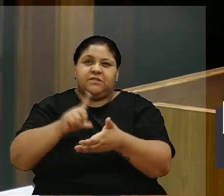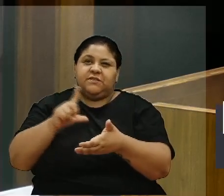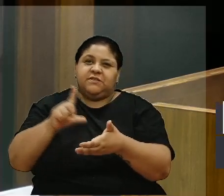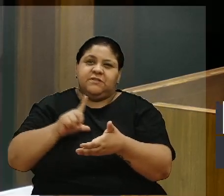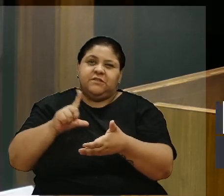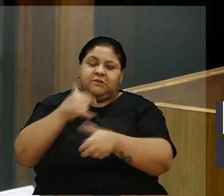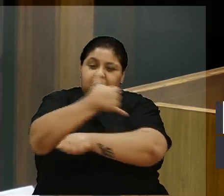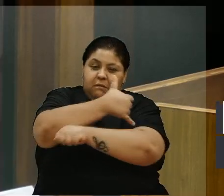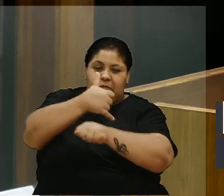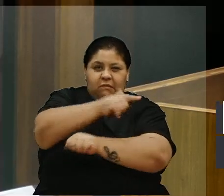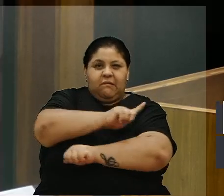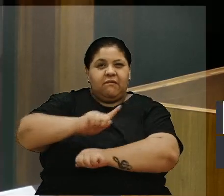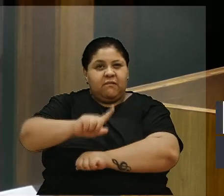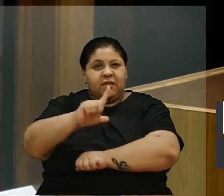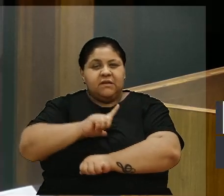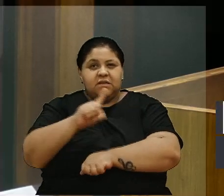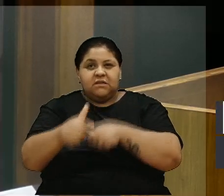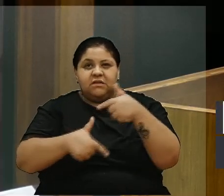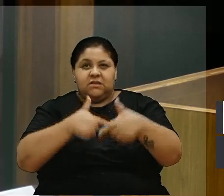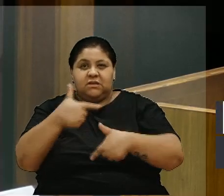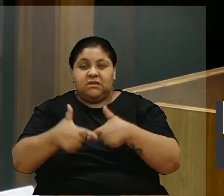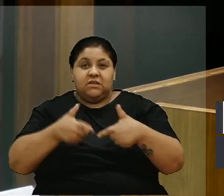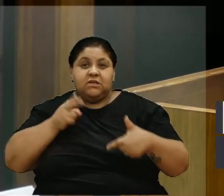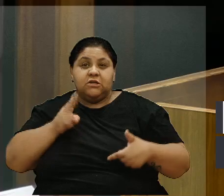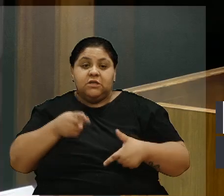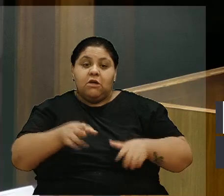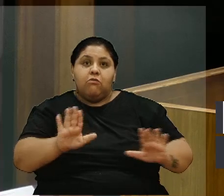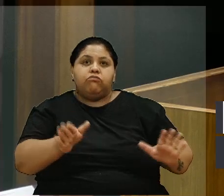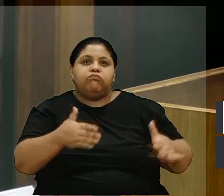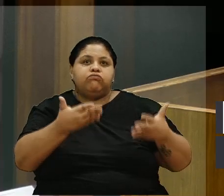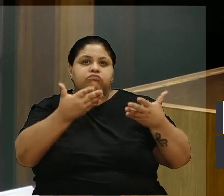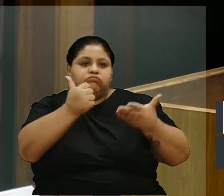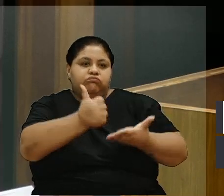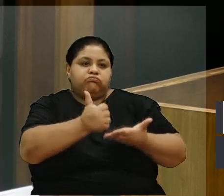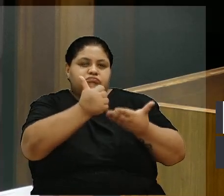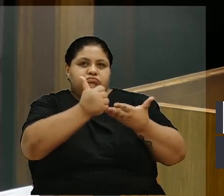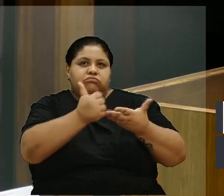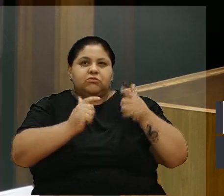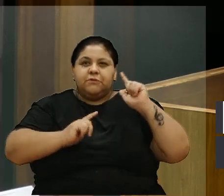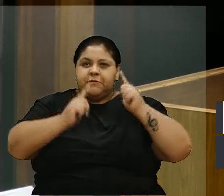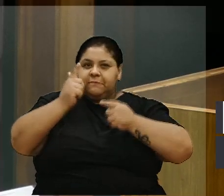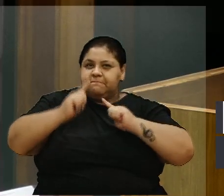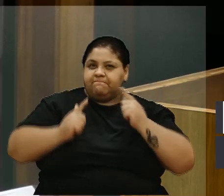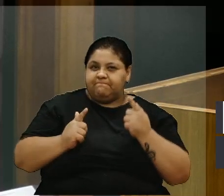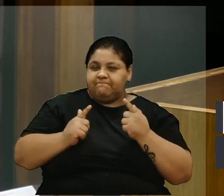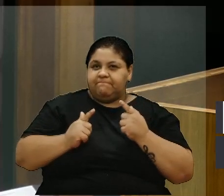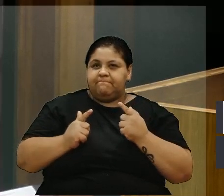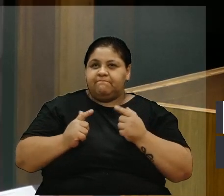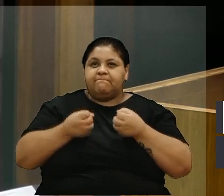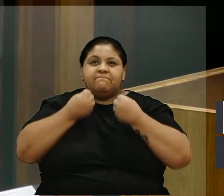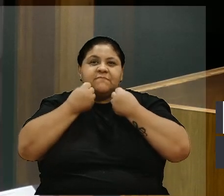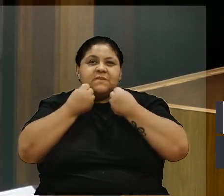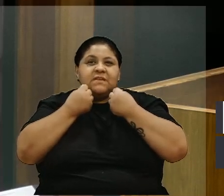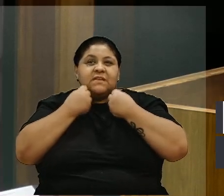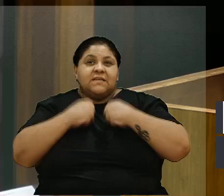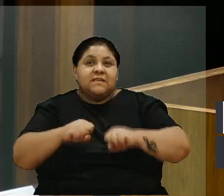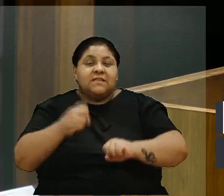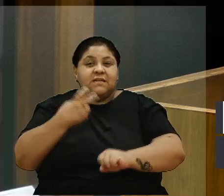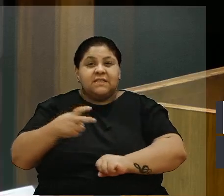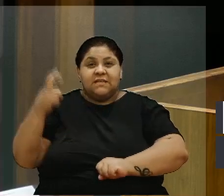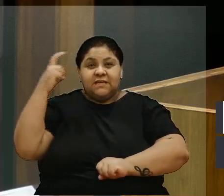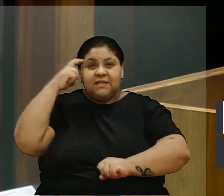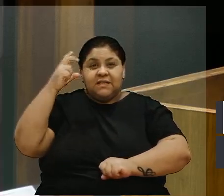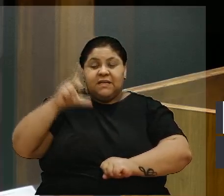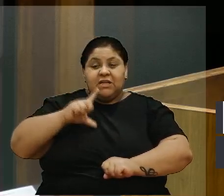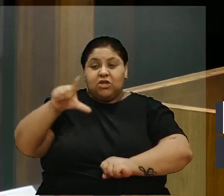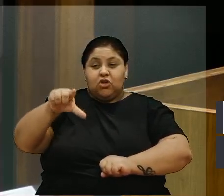em vários governos e teve a função de ser sempre um incentivador e um apoiador do Carnaval. A Secretaria da Cultura, além de ter uma